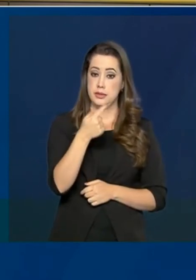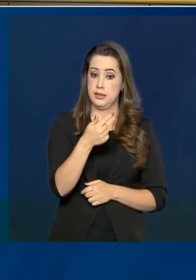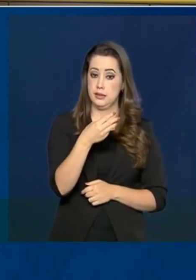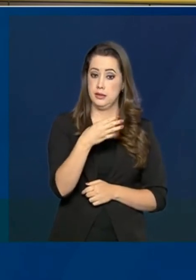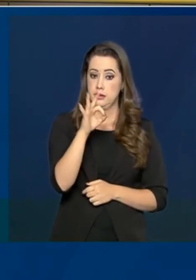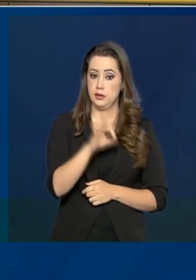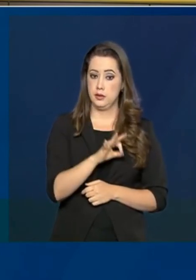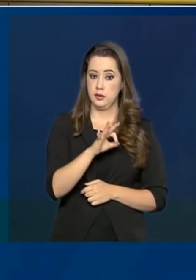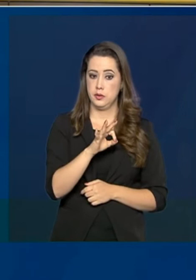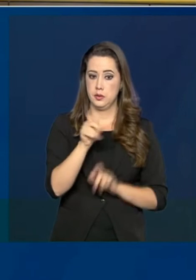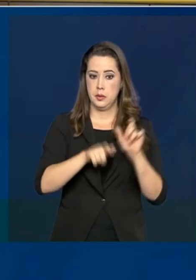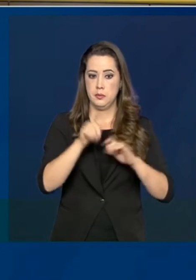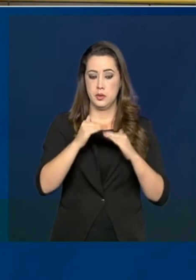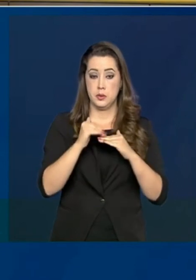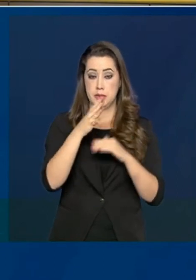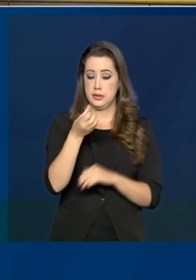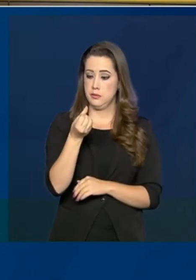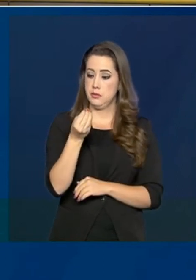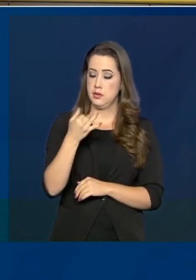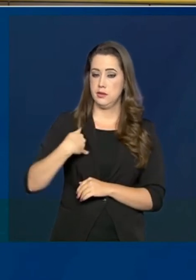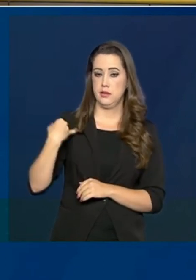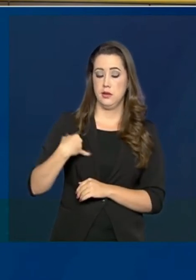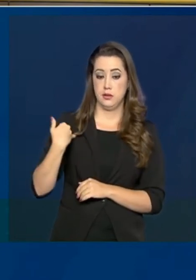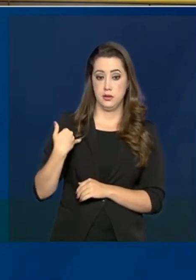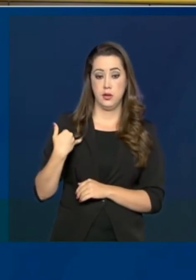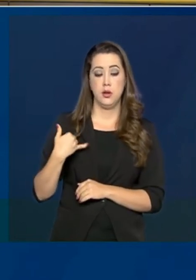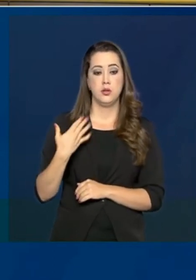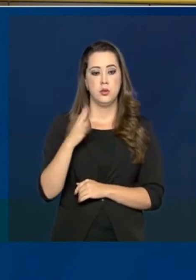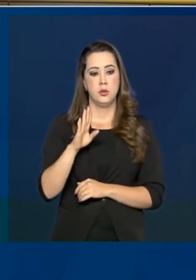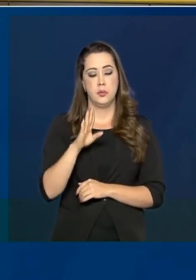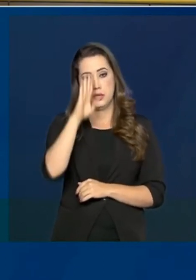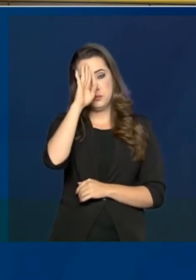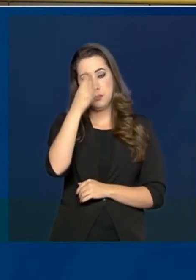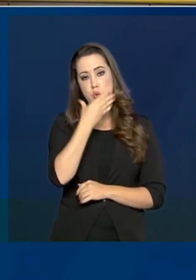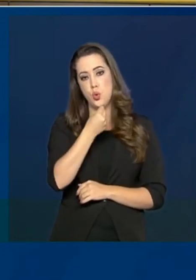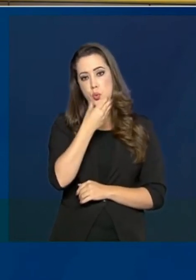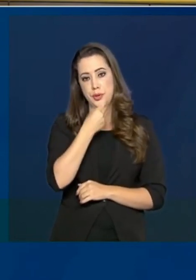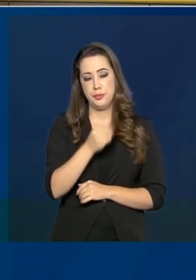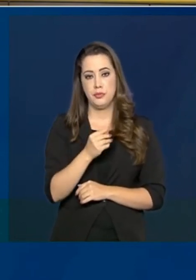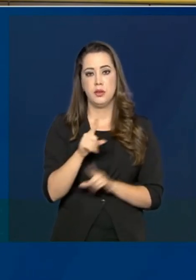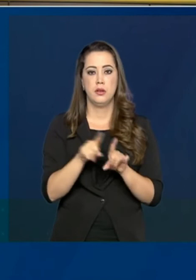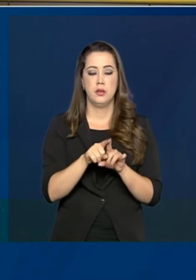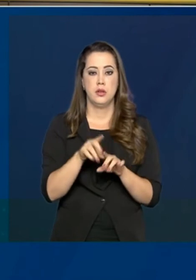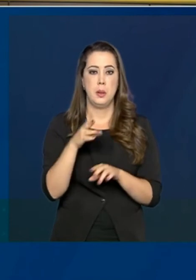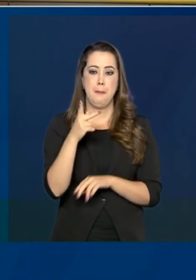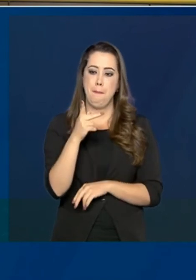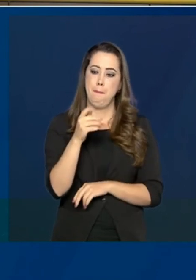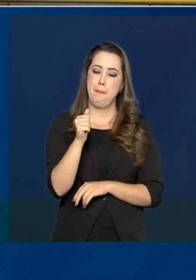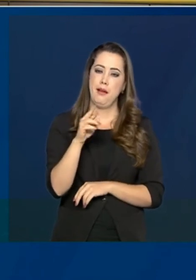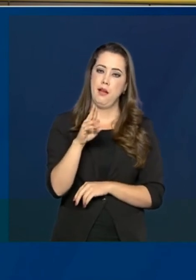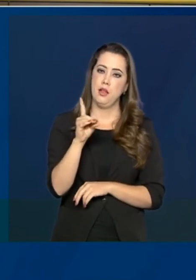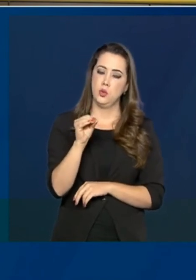óbitos foram em pessoas acima de 60 anos, predominantemente do sexo masculino e da raça cor parda, seguido da